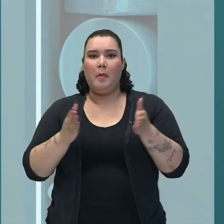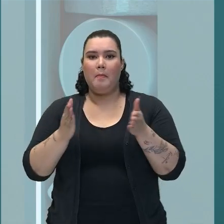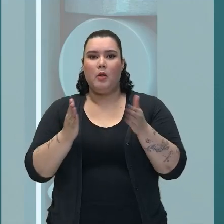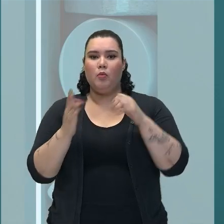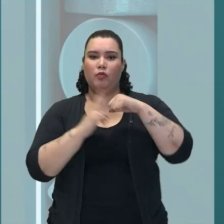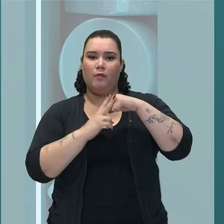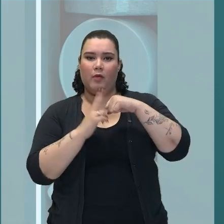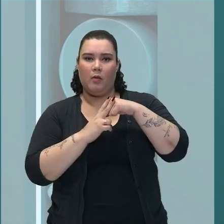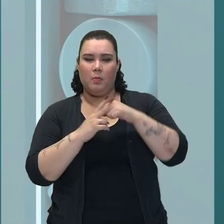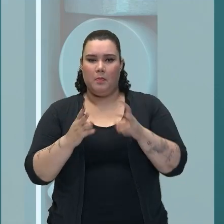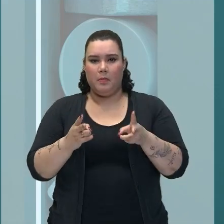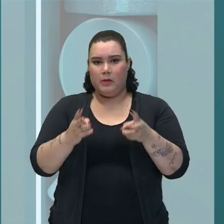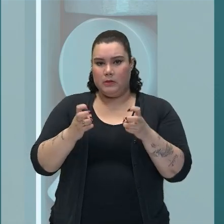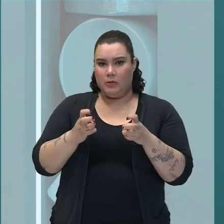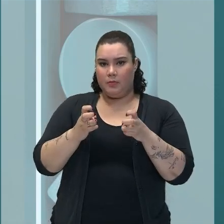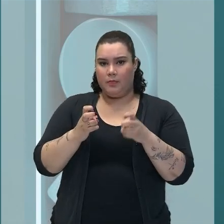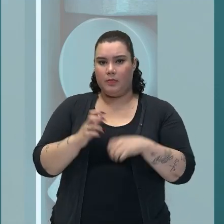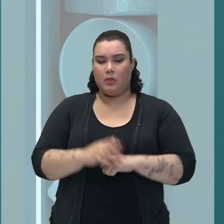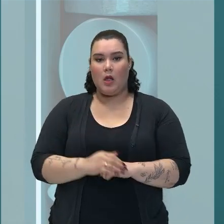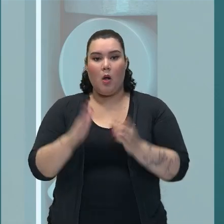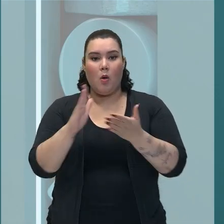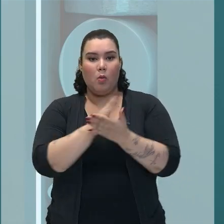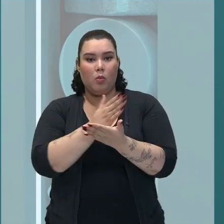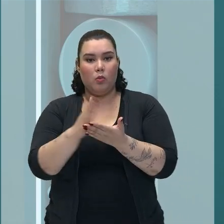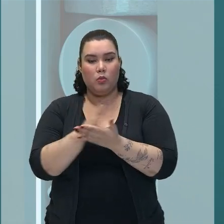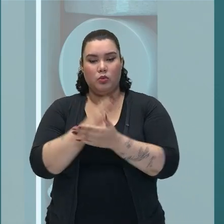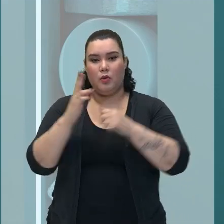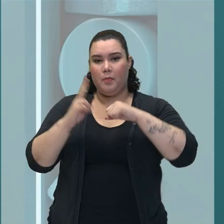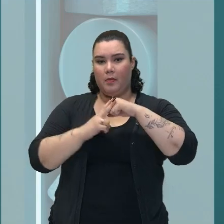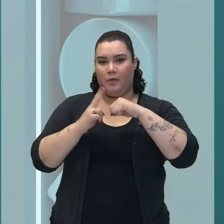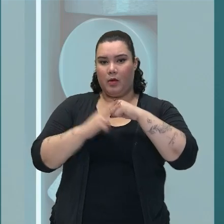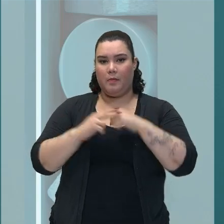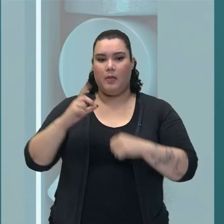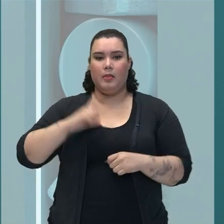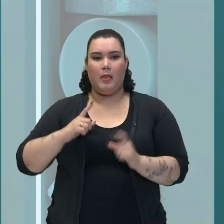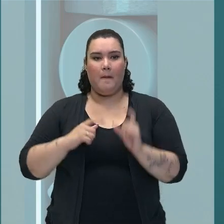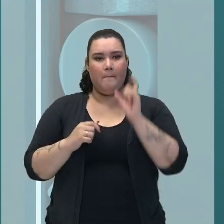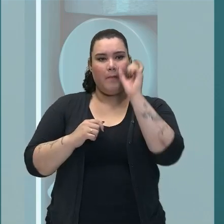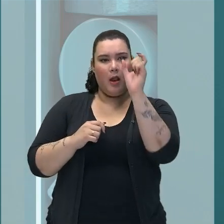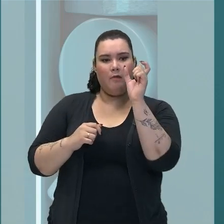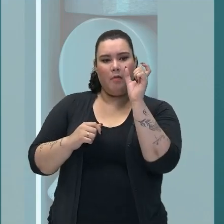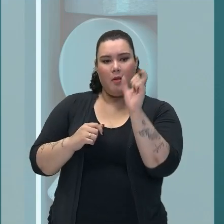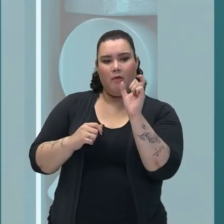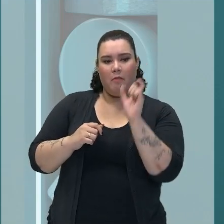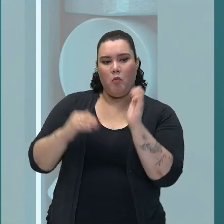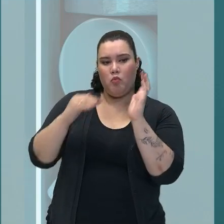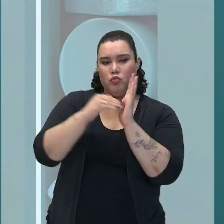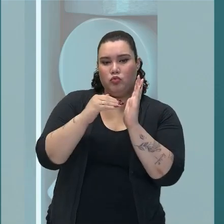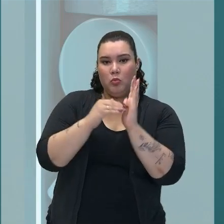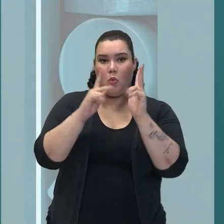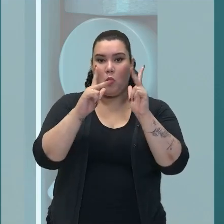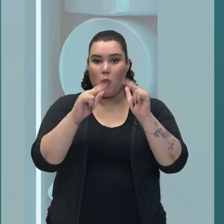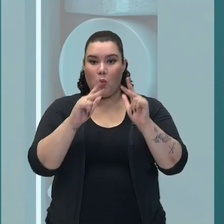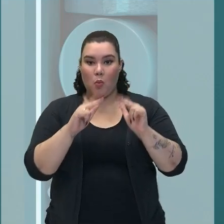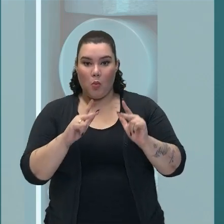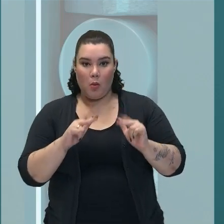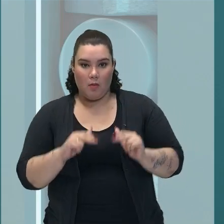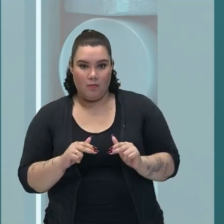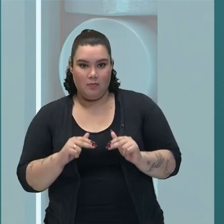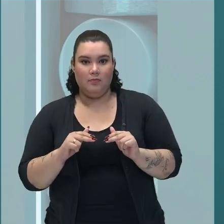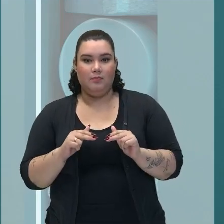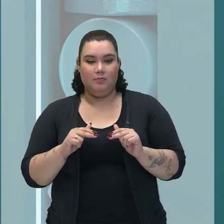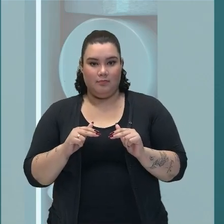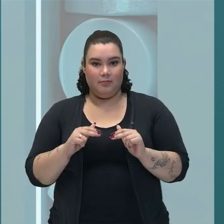Vocês perceberam que alguns verbos aí têm a mesma terminação dos verbos que nós estudamos nas